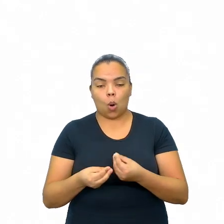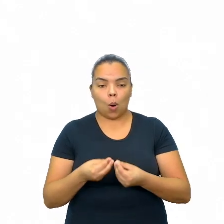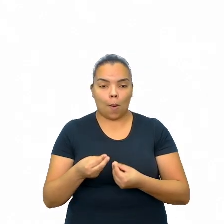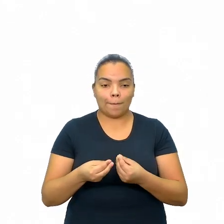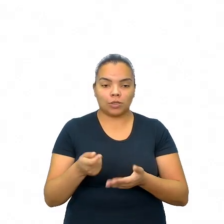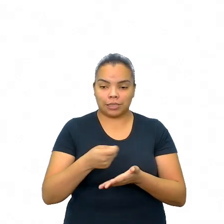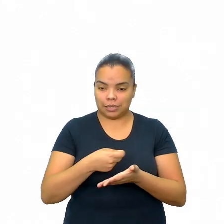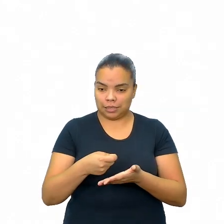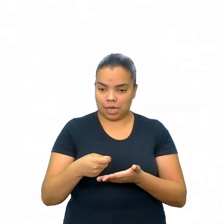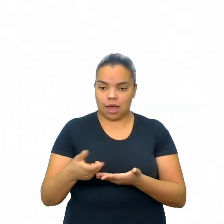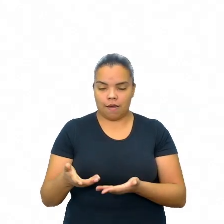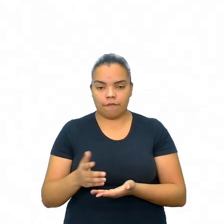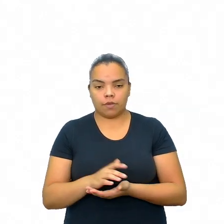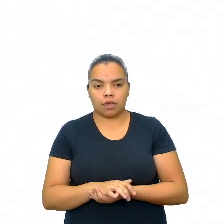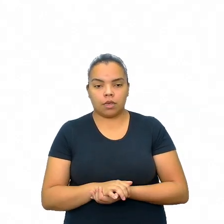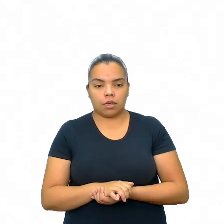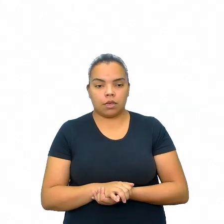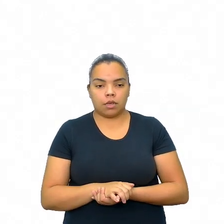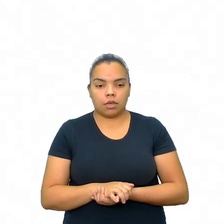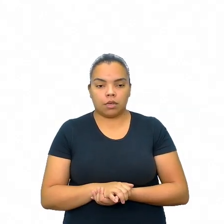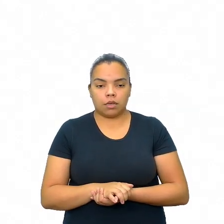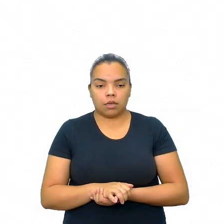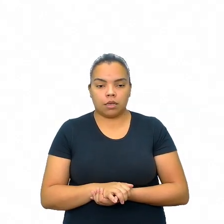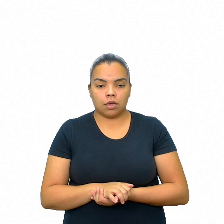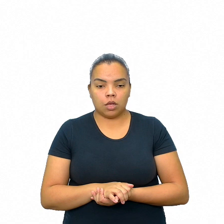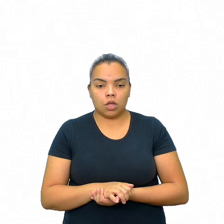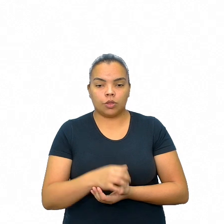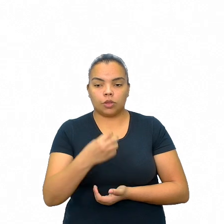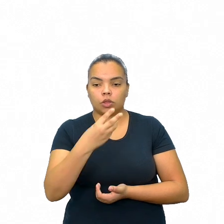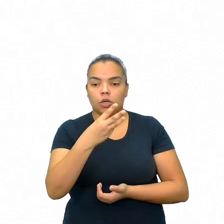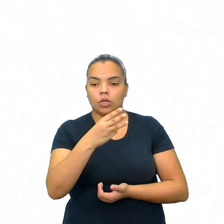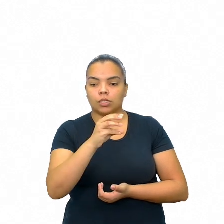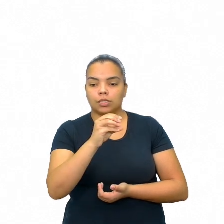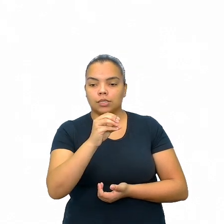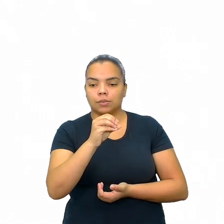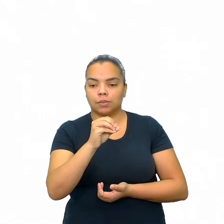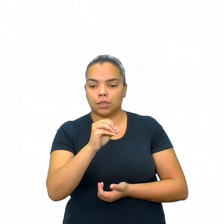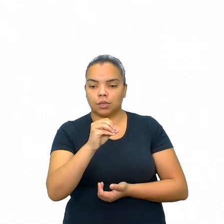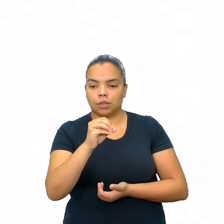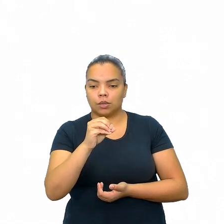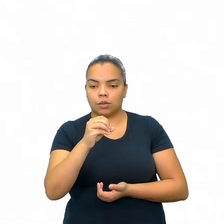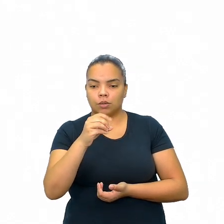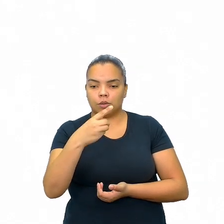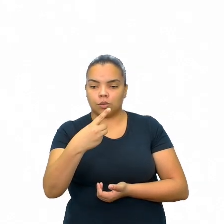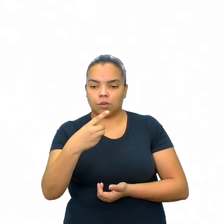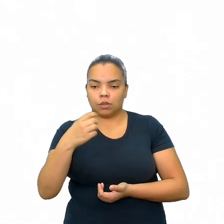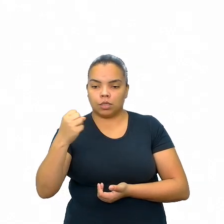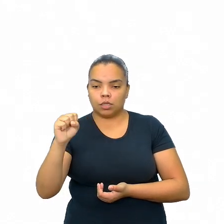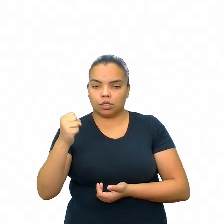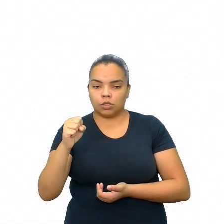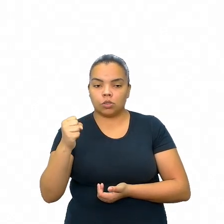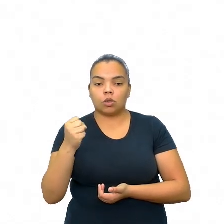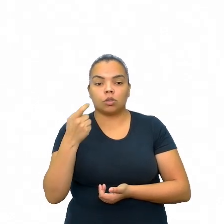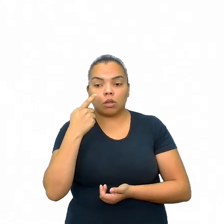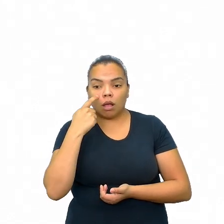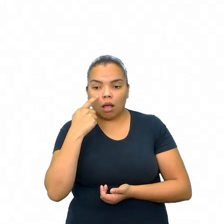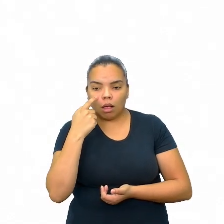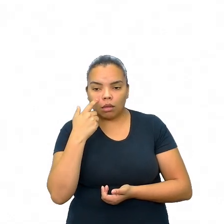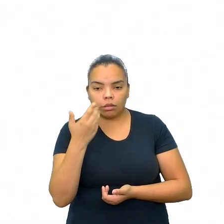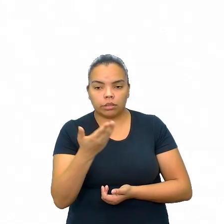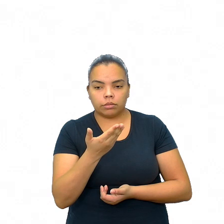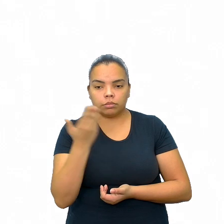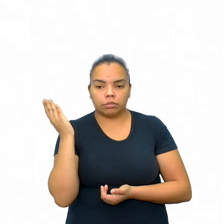a sua produção. E o número 2018, olha como ele escreve. Ele permite